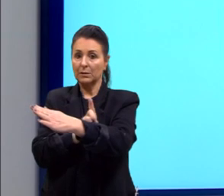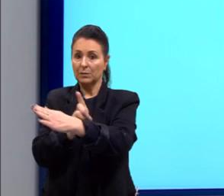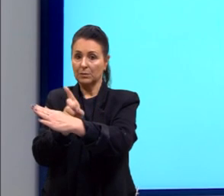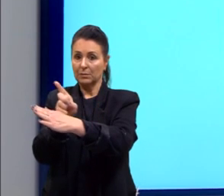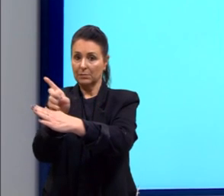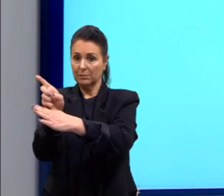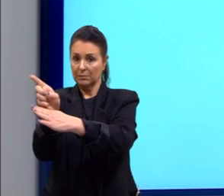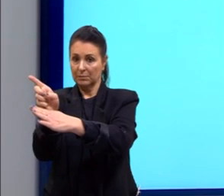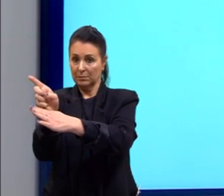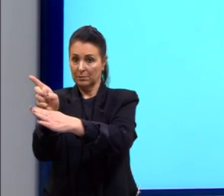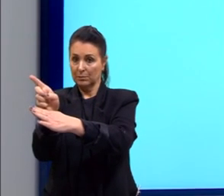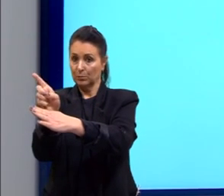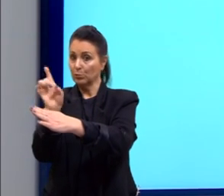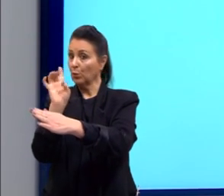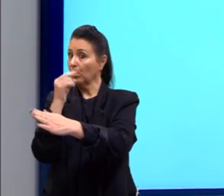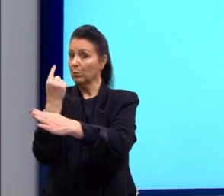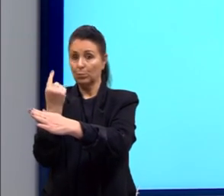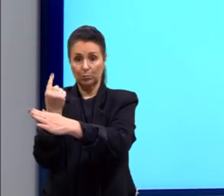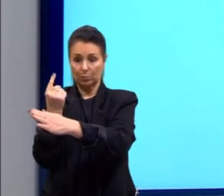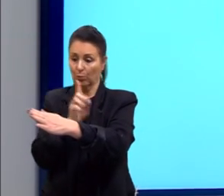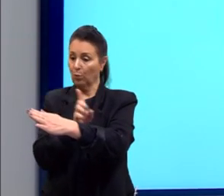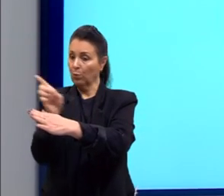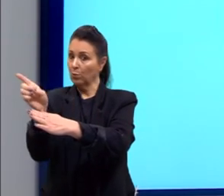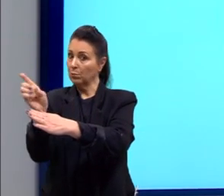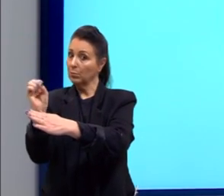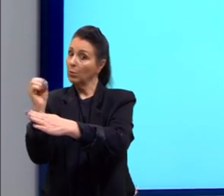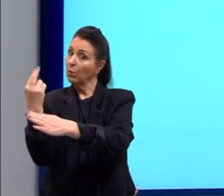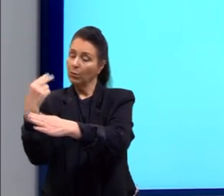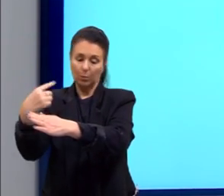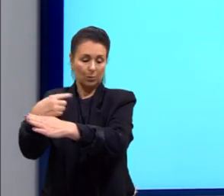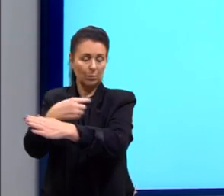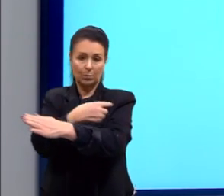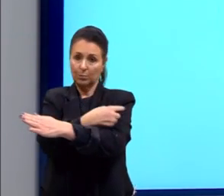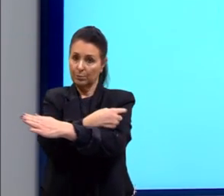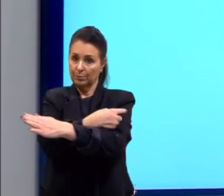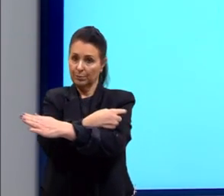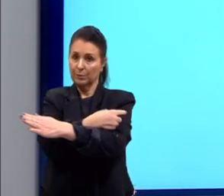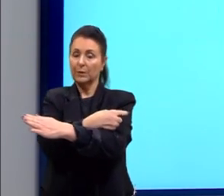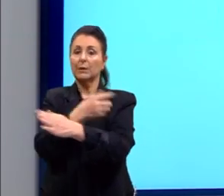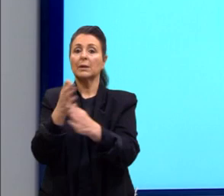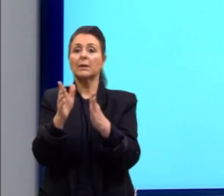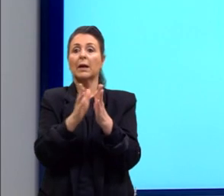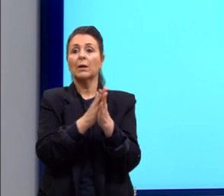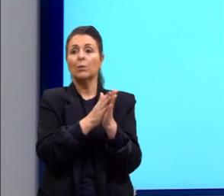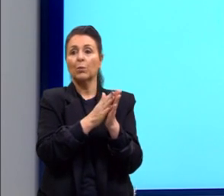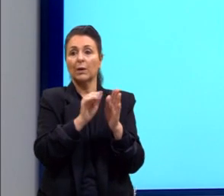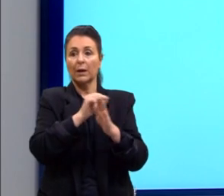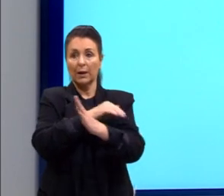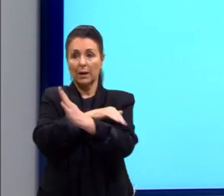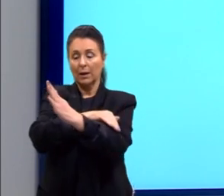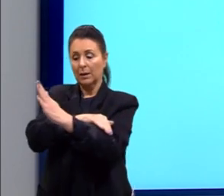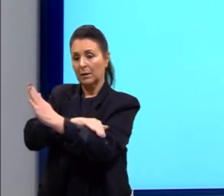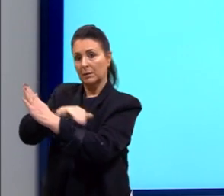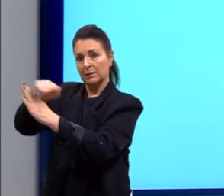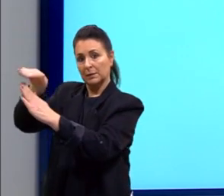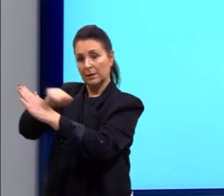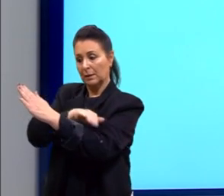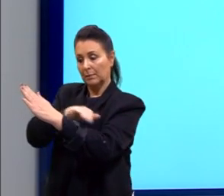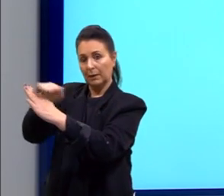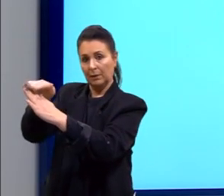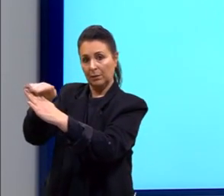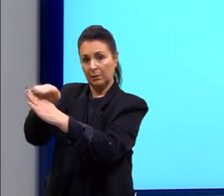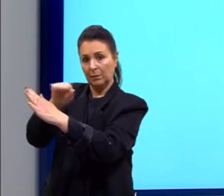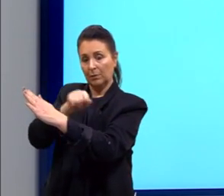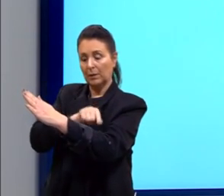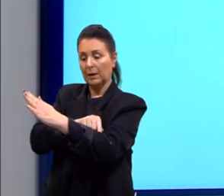apenas para um dos lados Ah e por fim temos o segmento segmento ele inicia